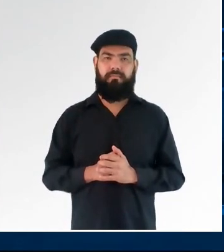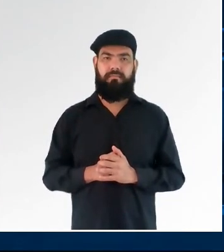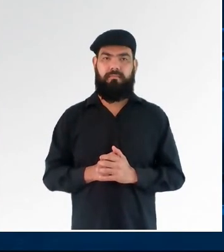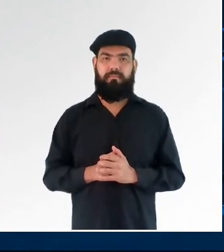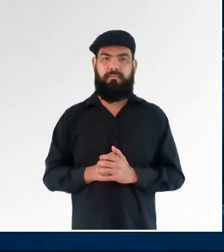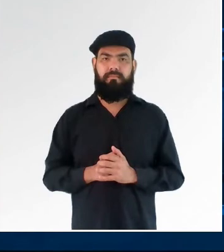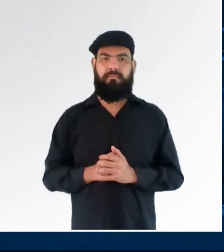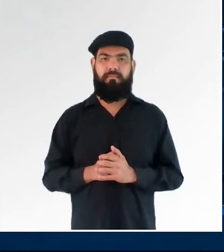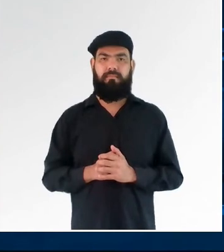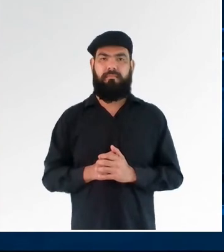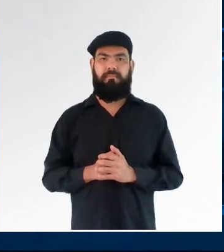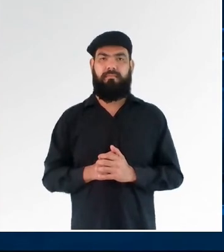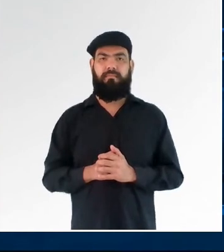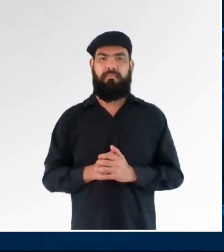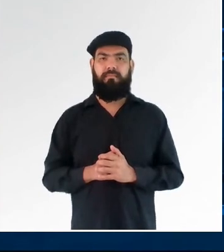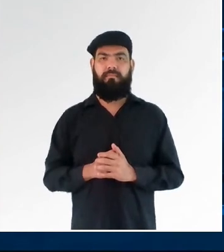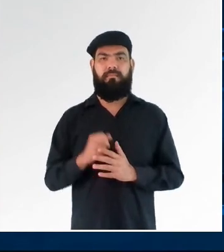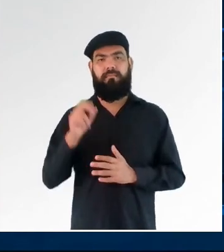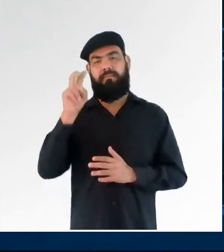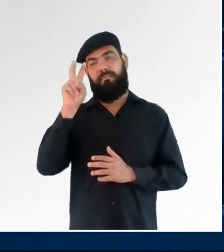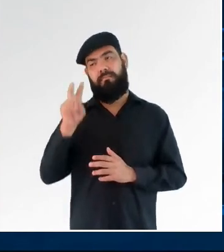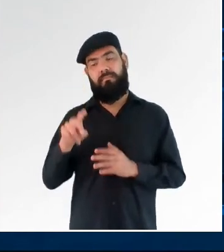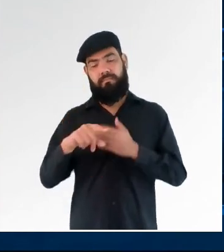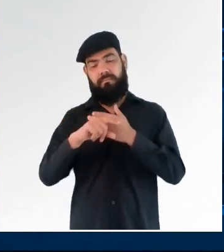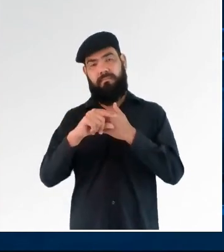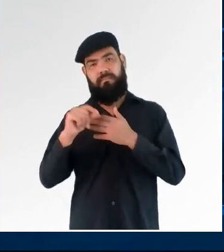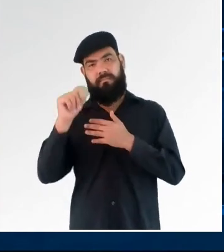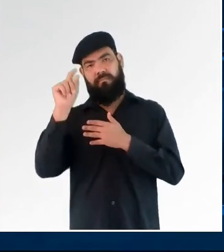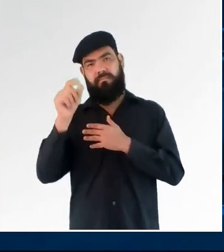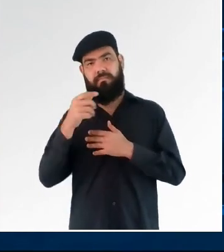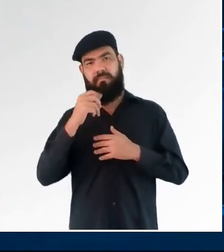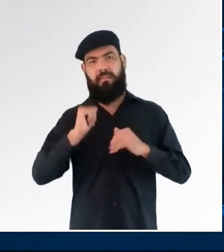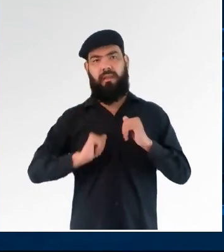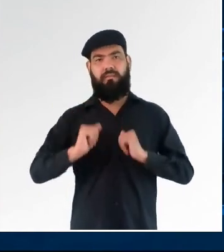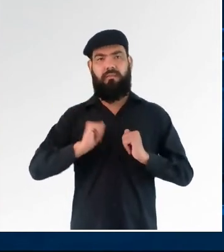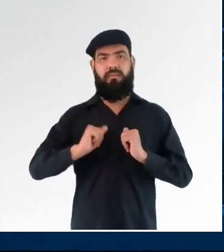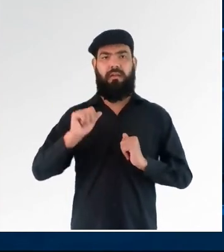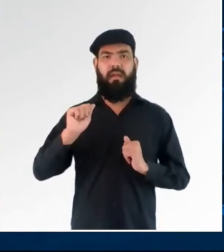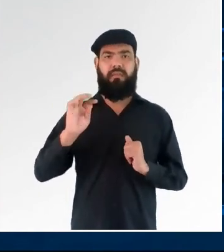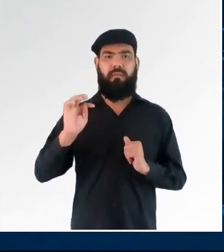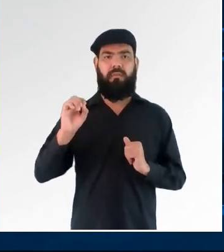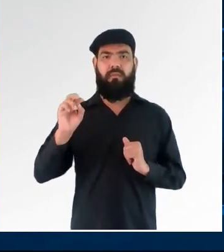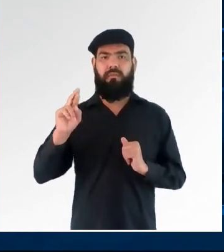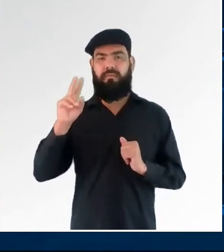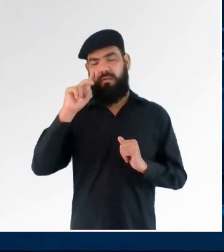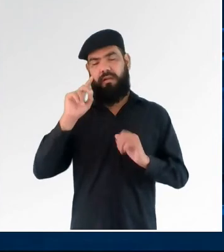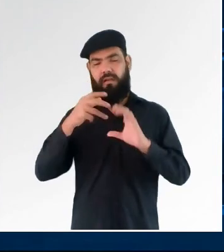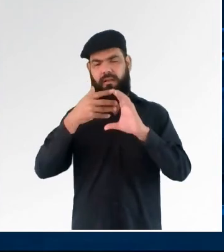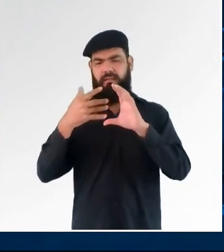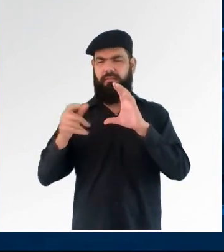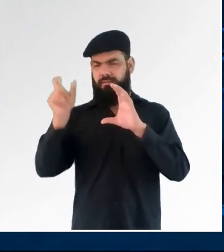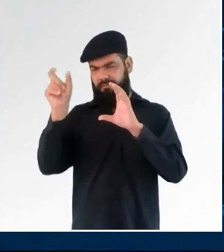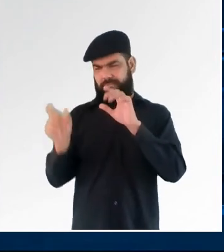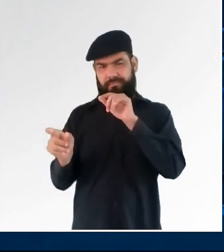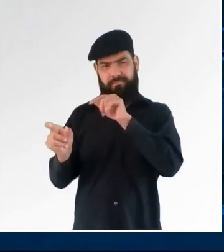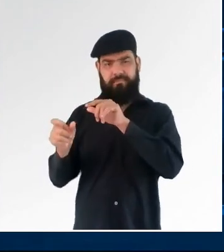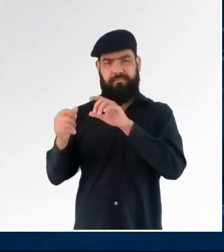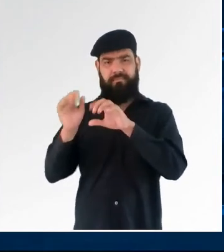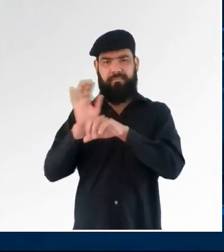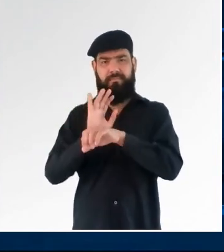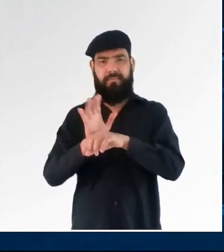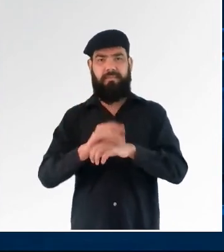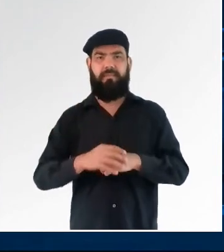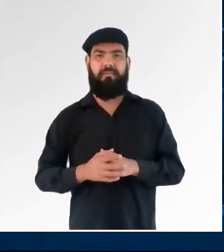James Wan, né, e vai seguindo, falando a respeito das características do filme. Né? Muito bem, olha